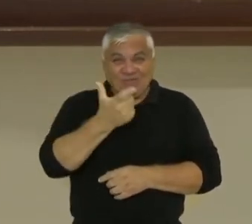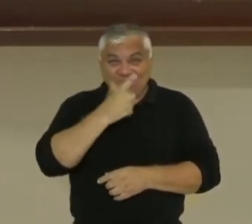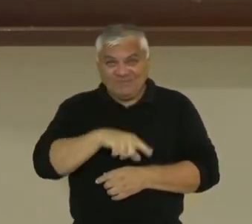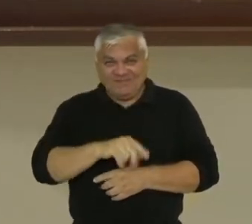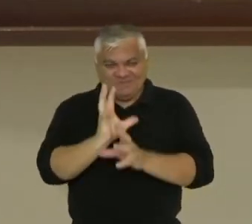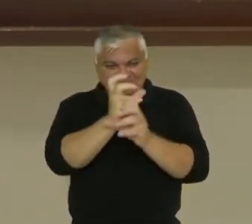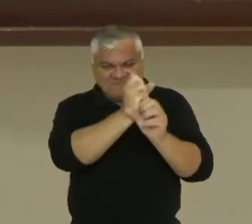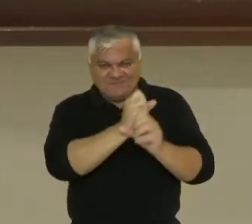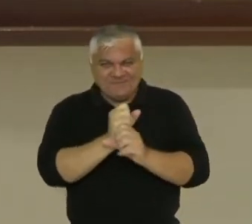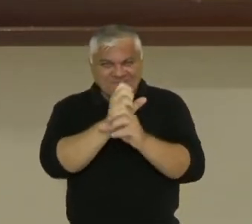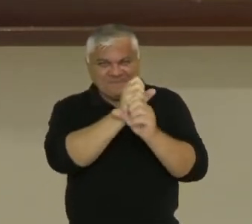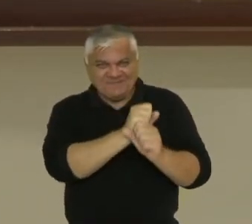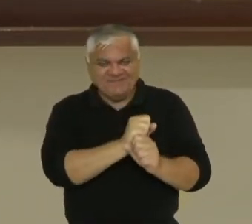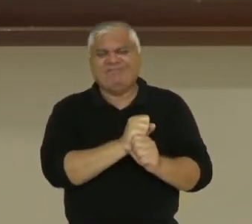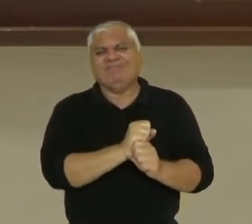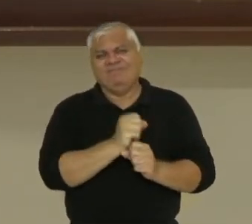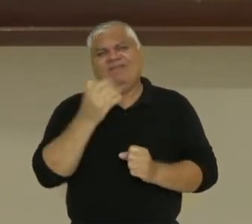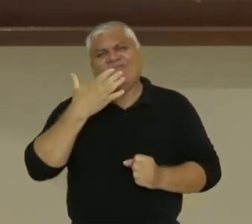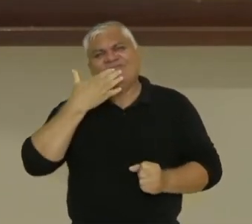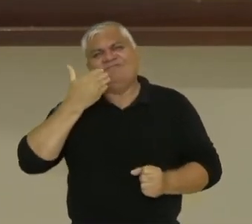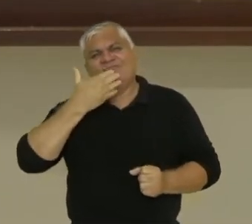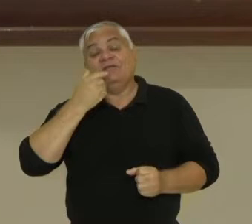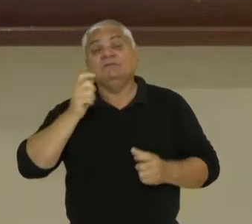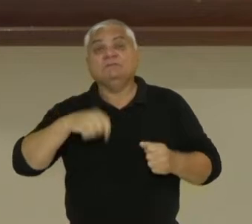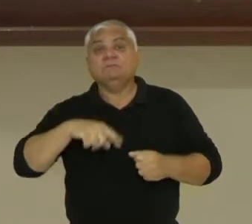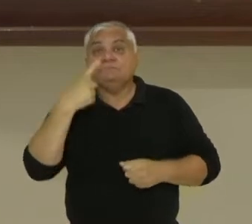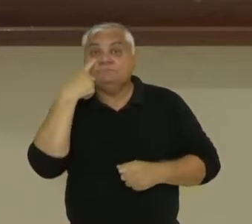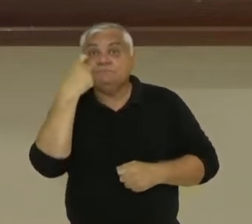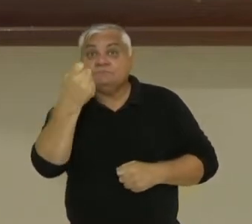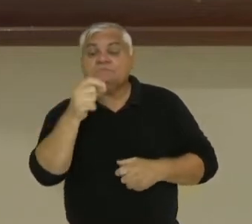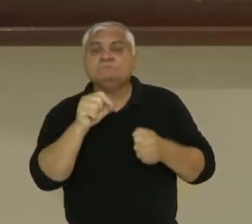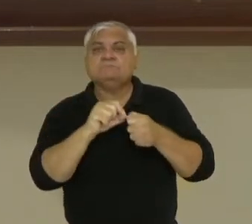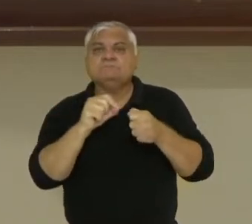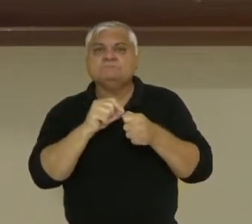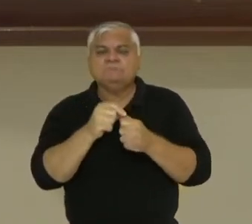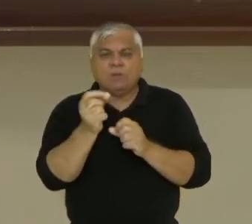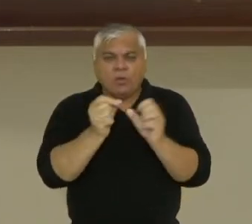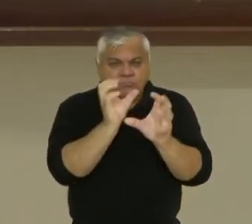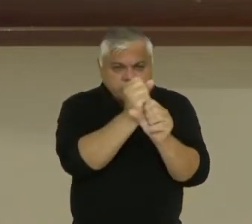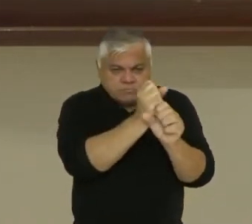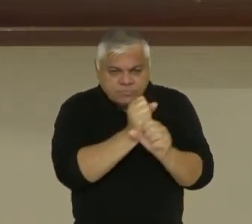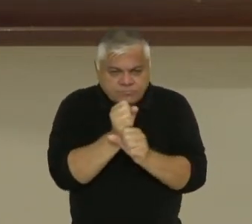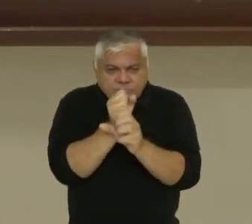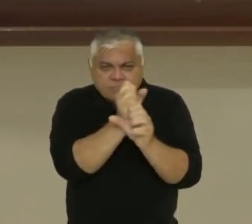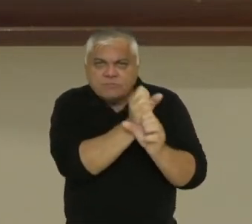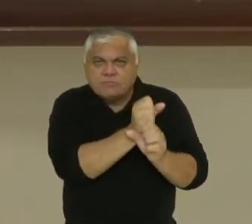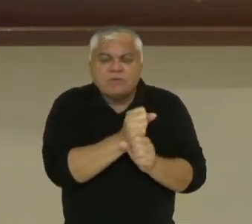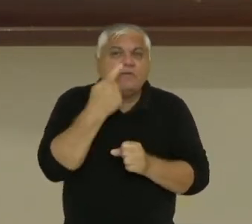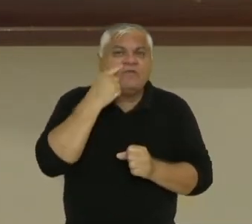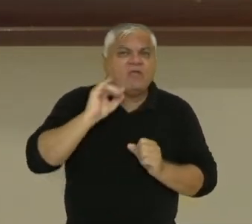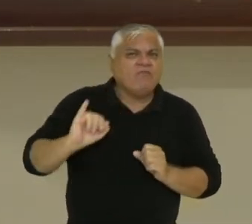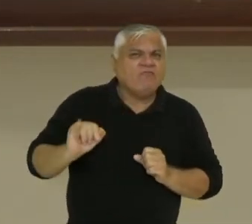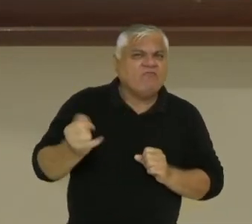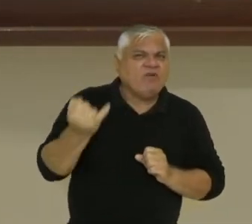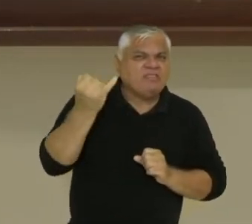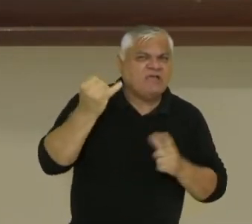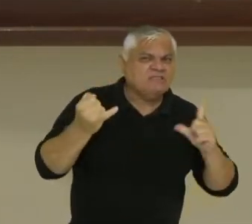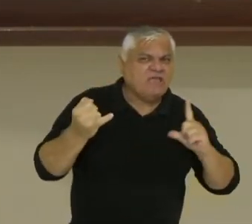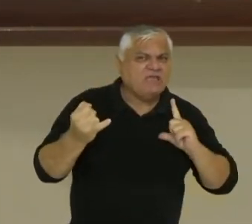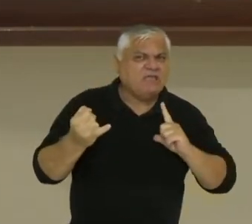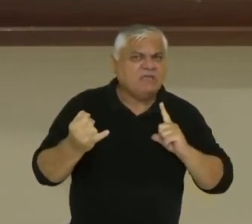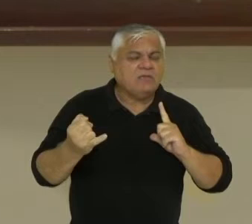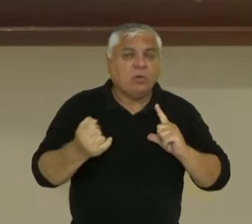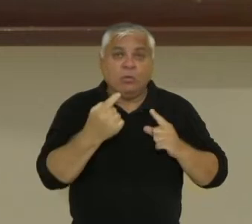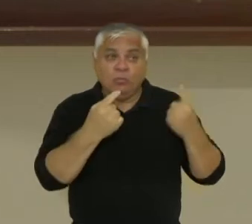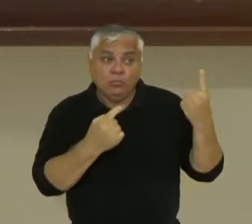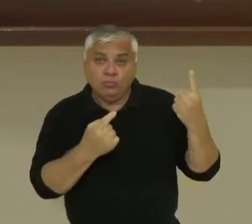bem tranquilos e são interessantes a gente poder fazer esses cálculos para ver quais são as maiores vantagens em termos de um